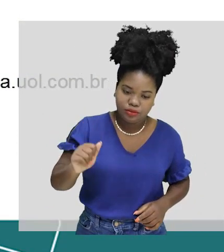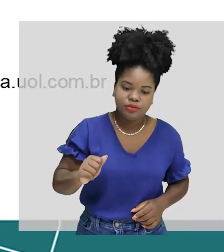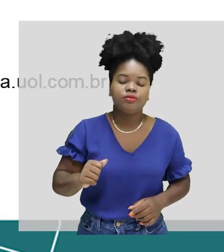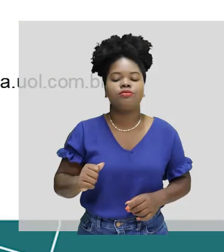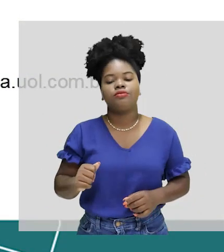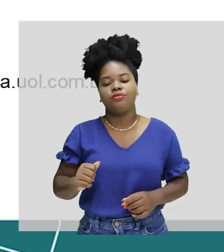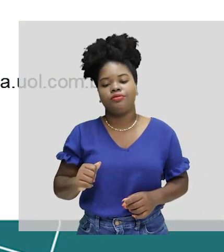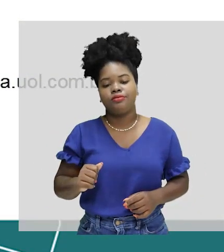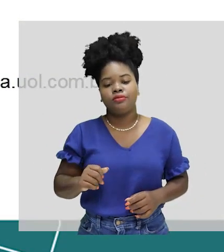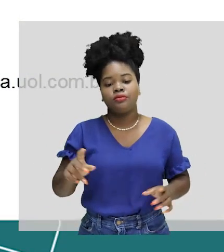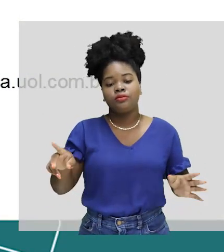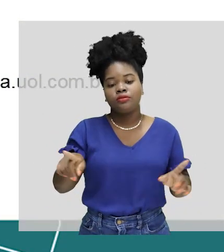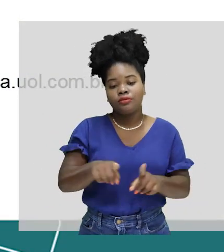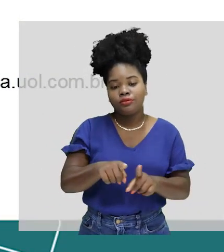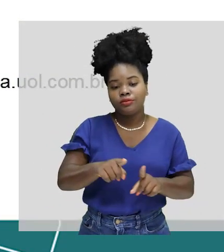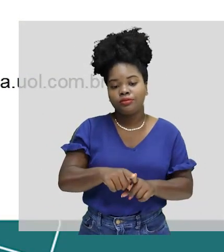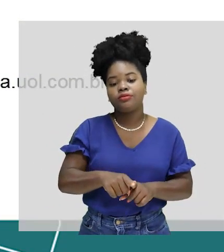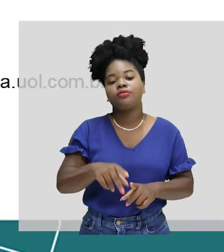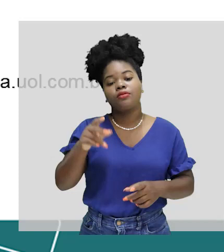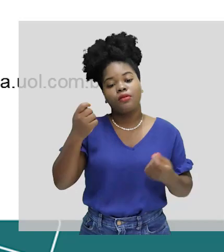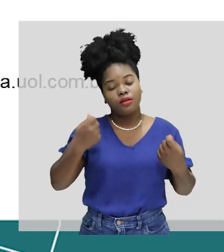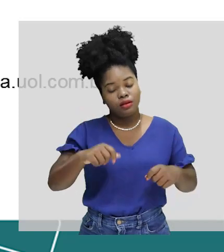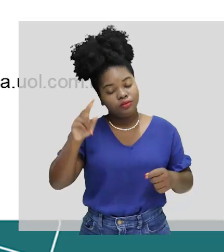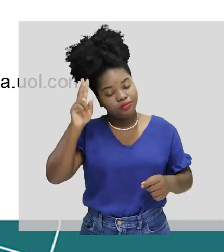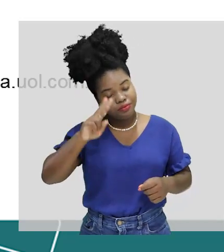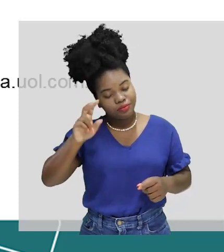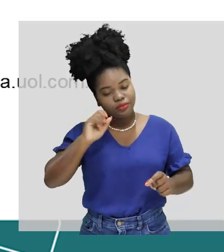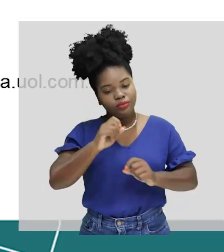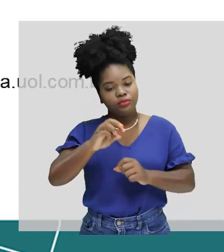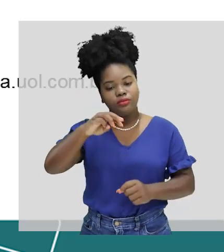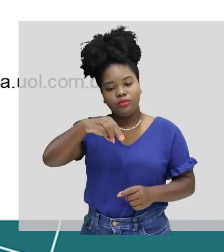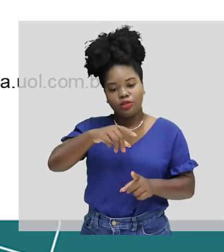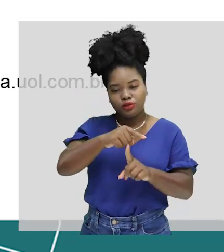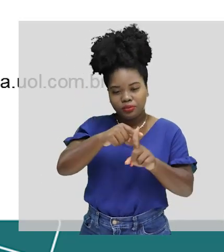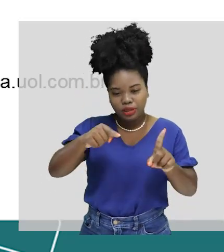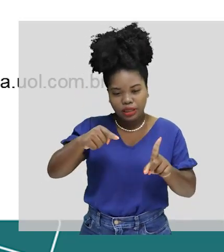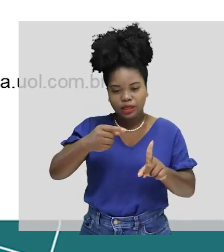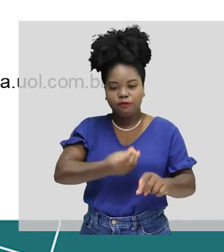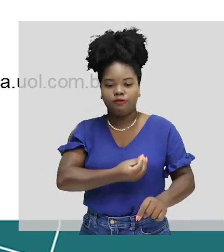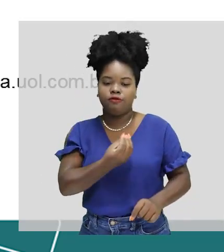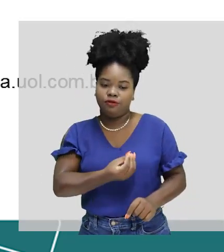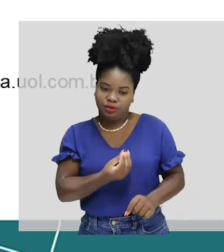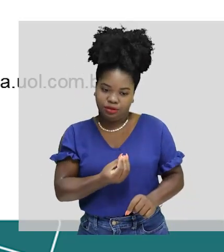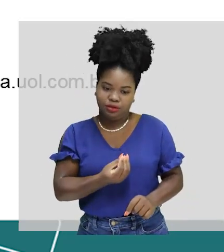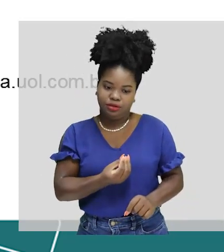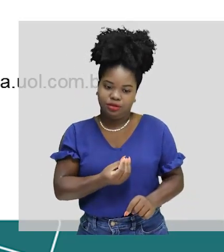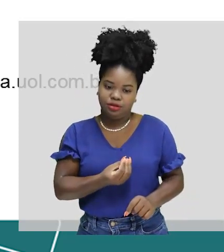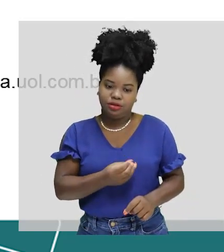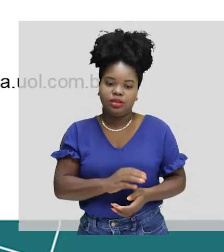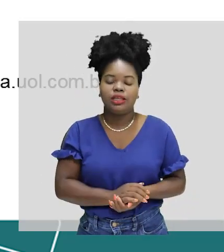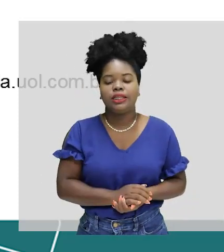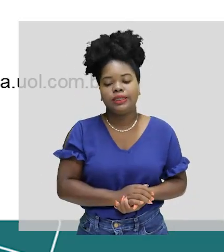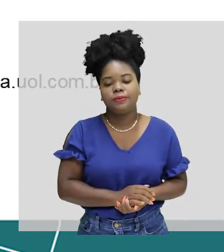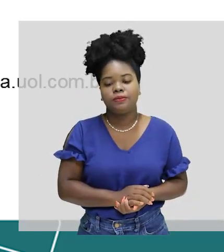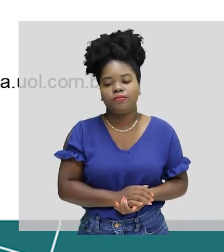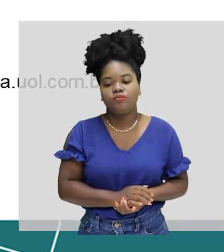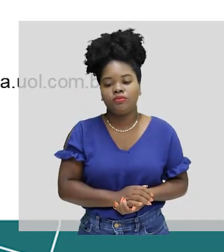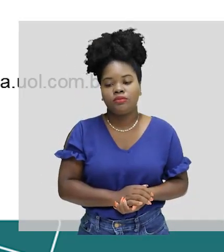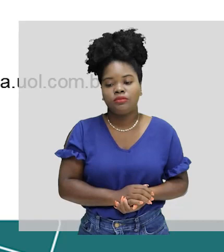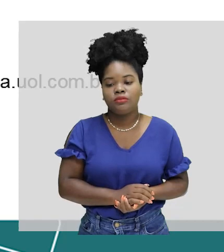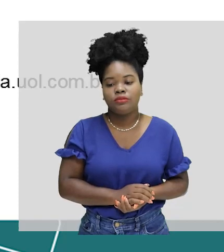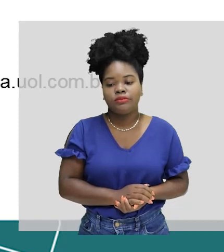gente precisa relembrar a ideia de meia-vida, porque vamos falar mais na frente da datação de